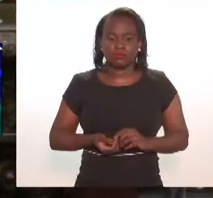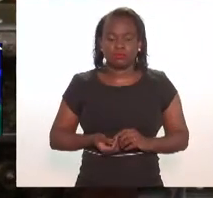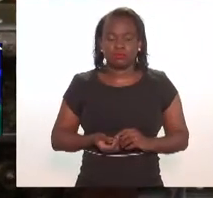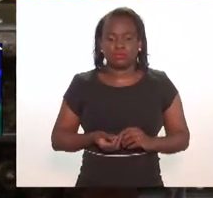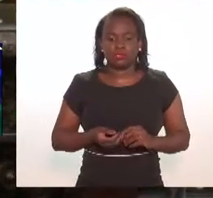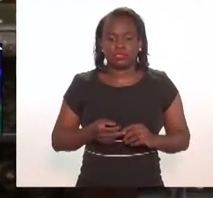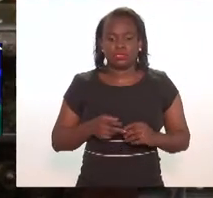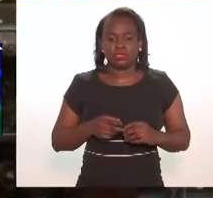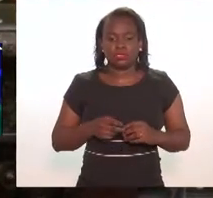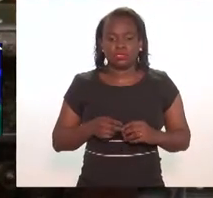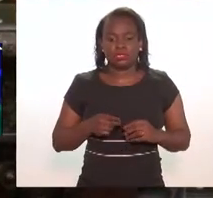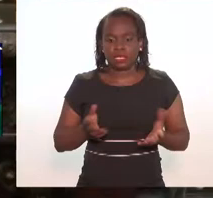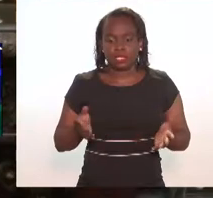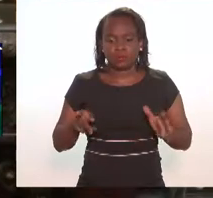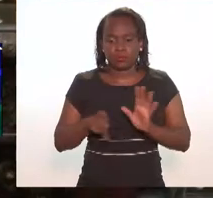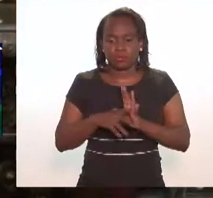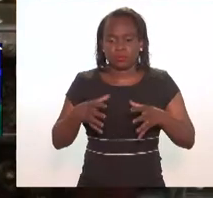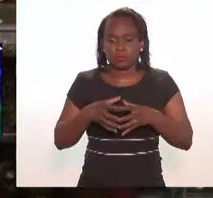Iniciativa privada.